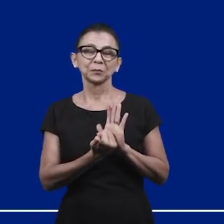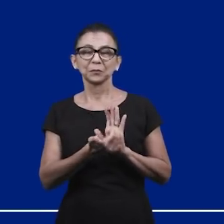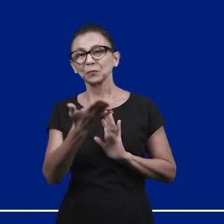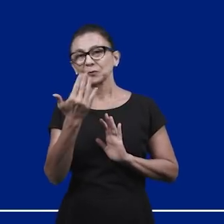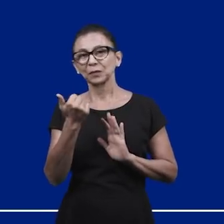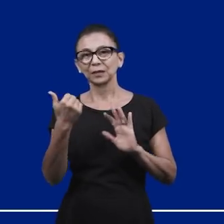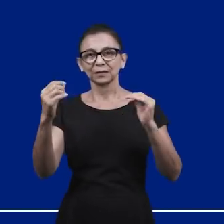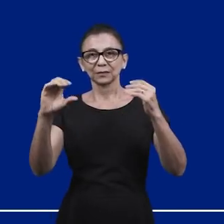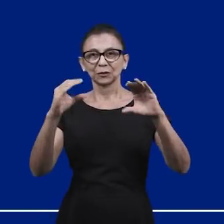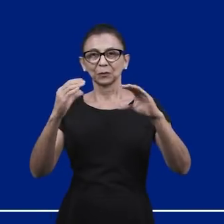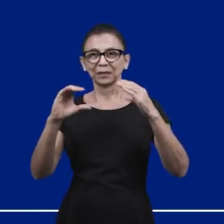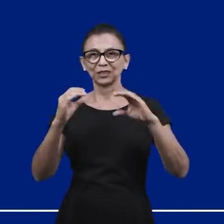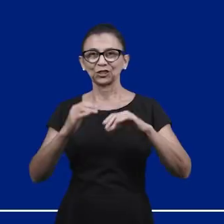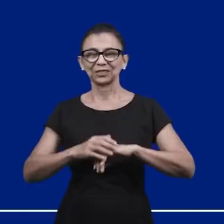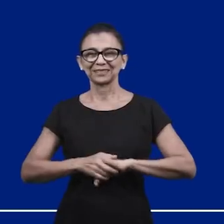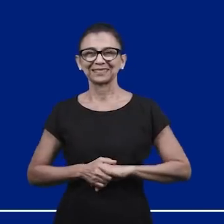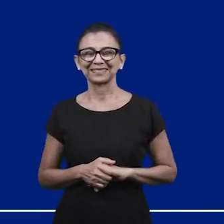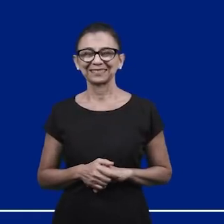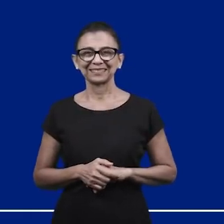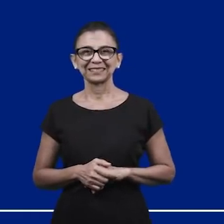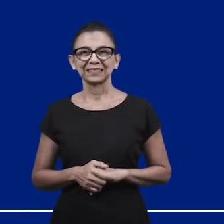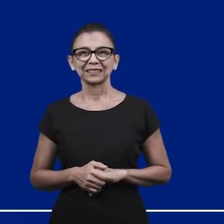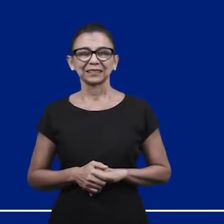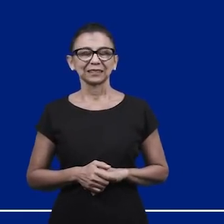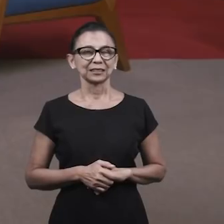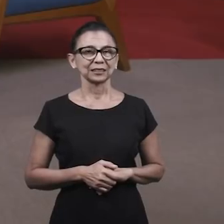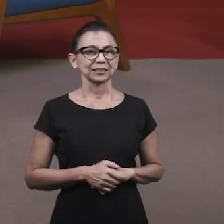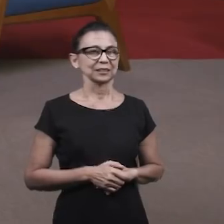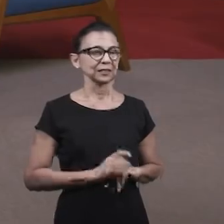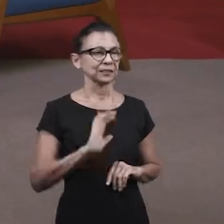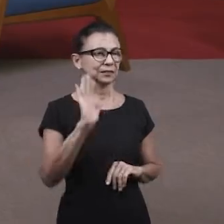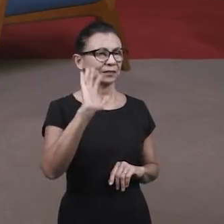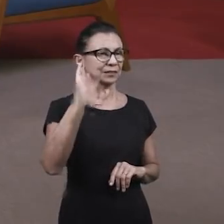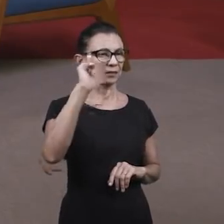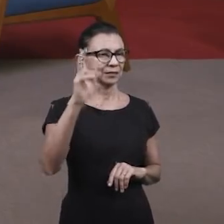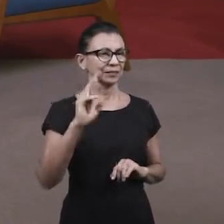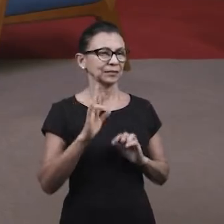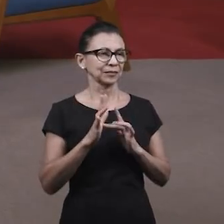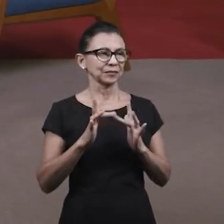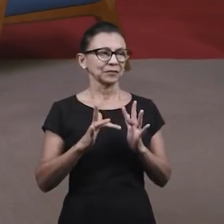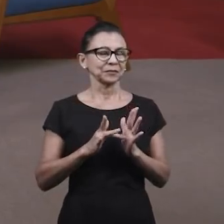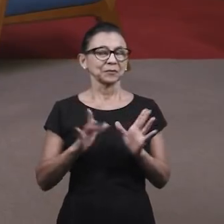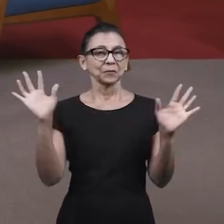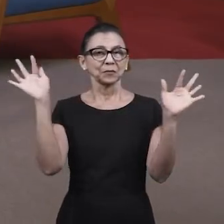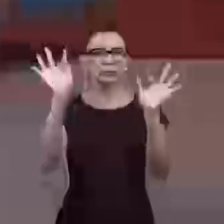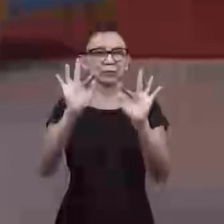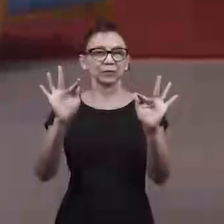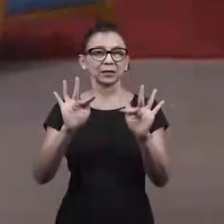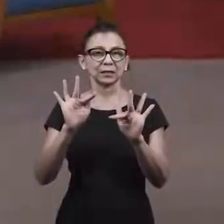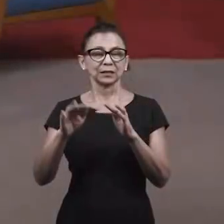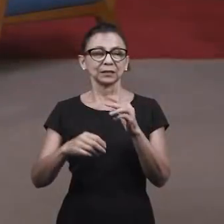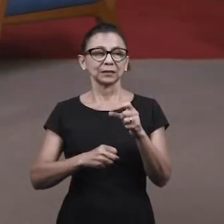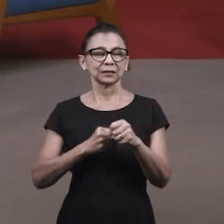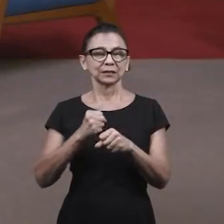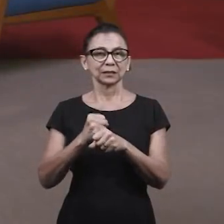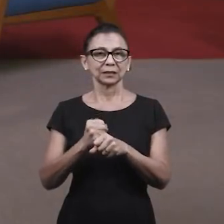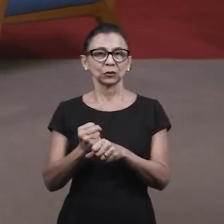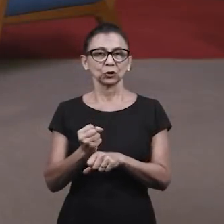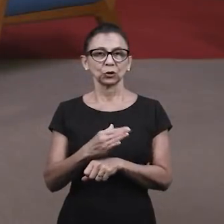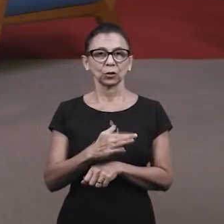acesso a esse mistério é através da revelação do Espírito Santo. A participação de Paula Ribeiro, de